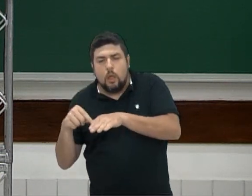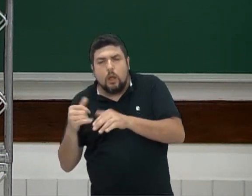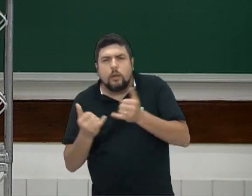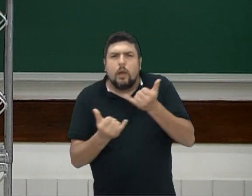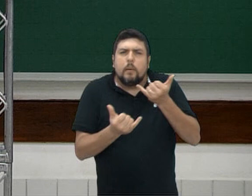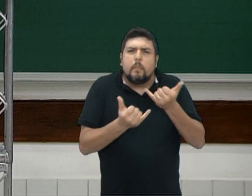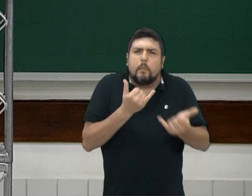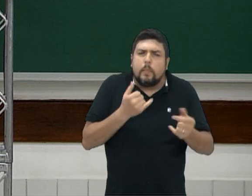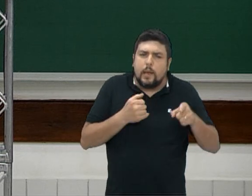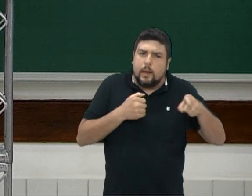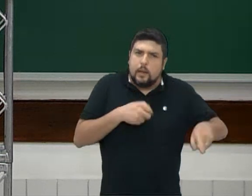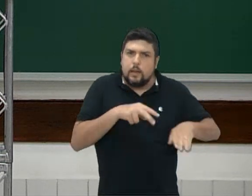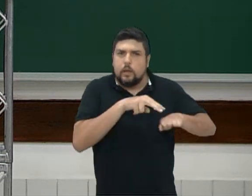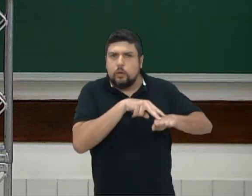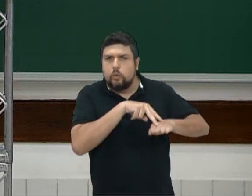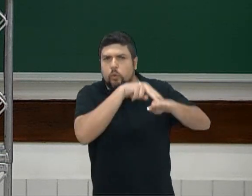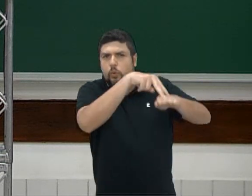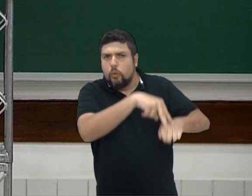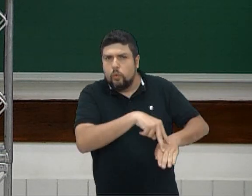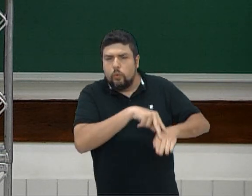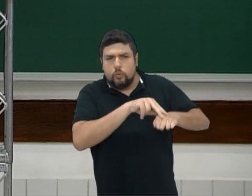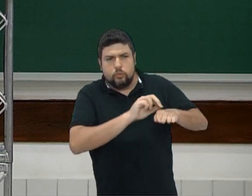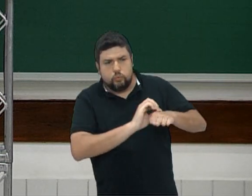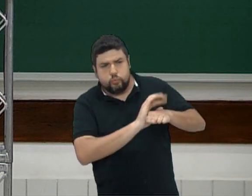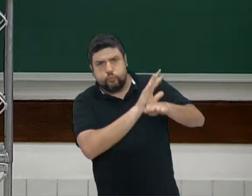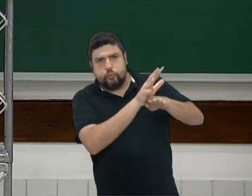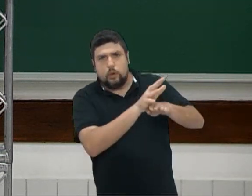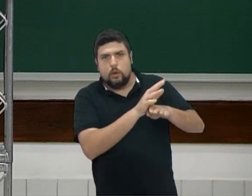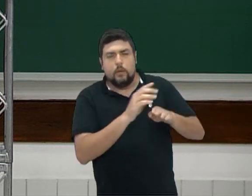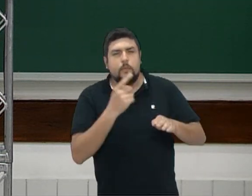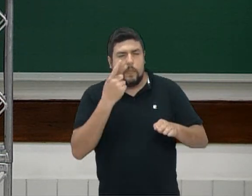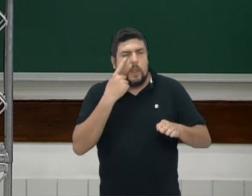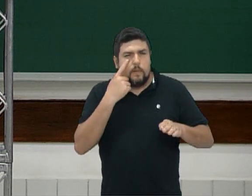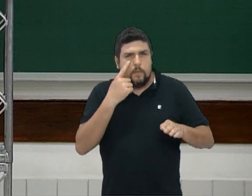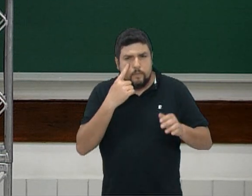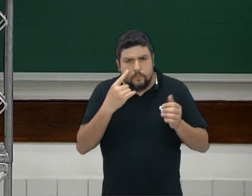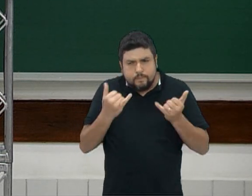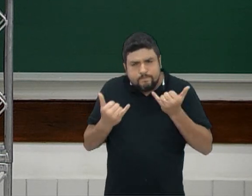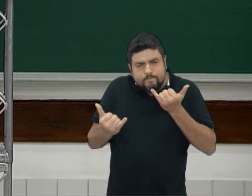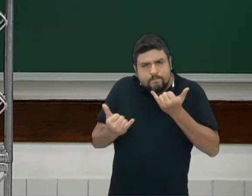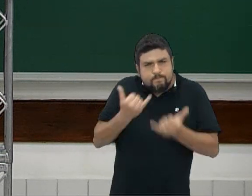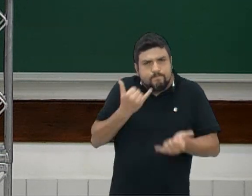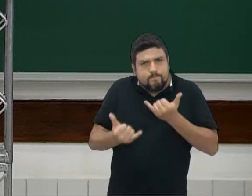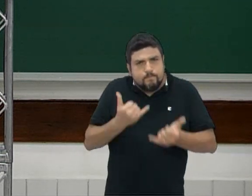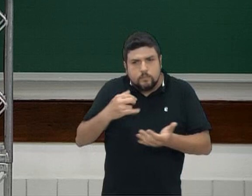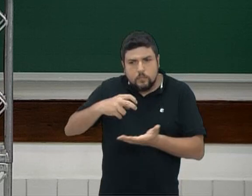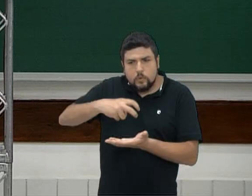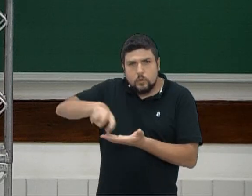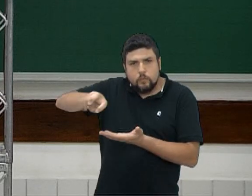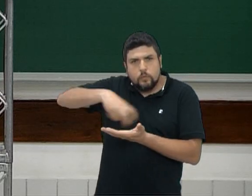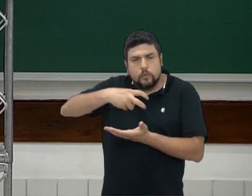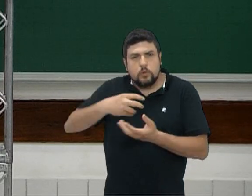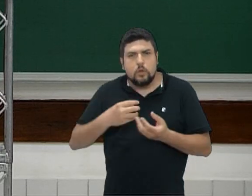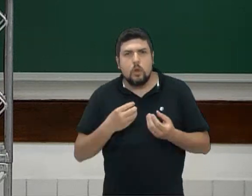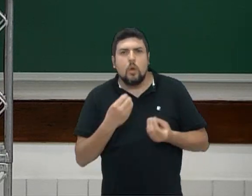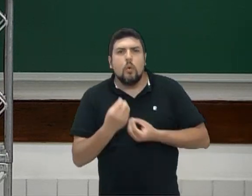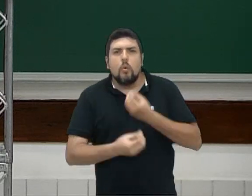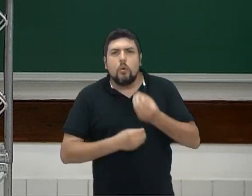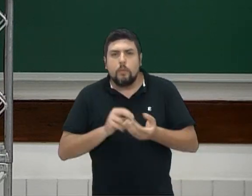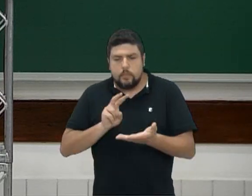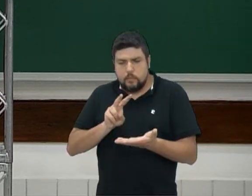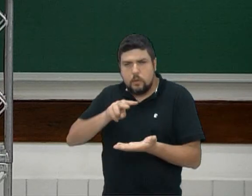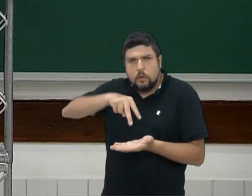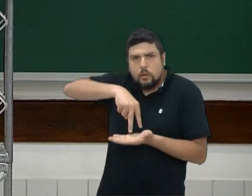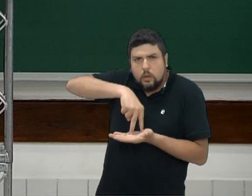né? Diga-se de passagem que o skate tem movimentos bastante semelhantes, principalmente na sua postura, posição, onde você permanece em